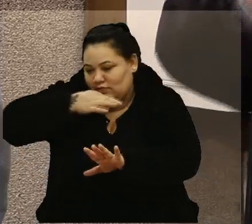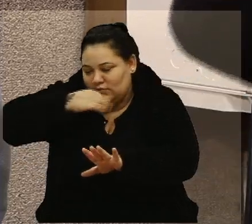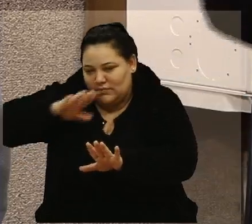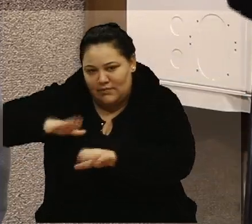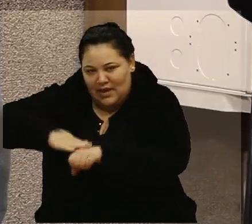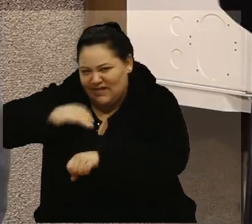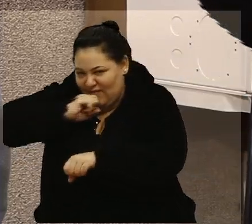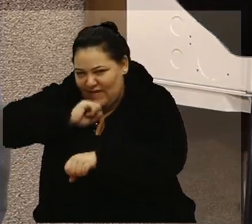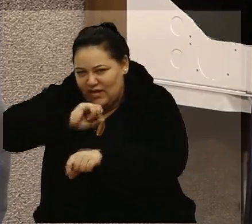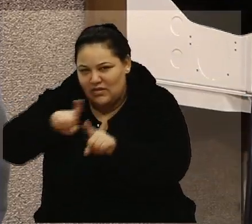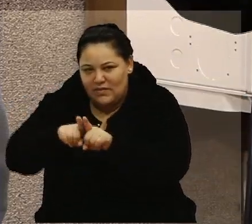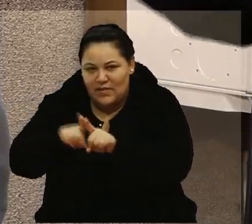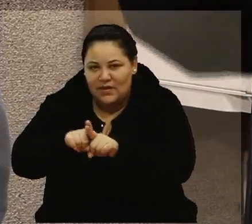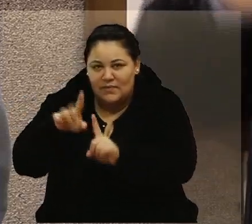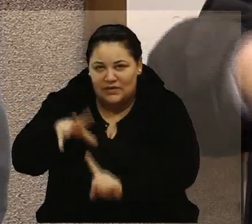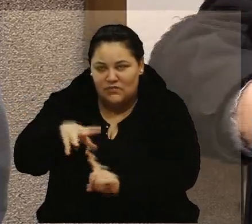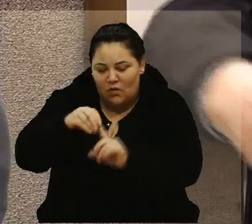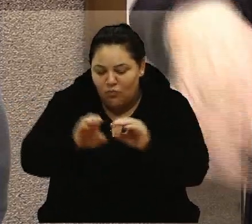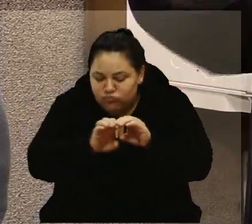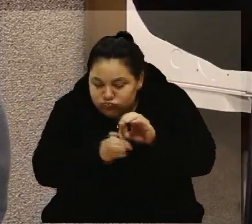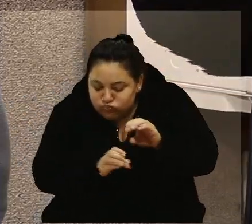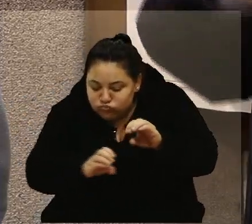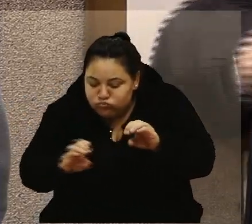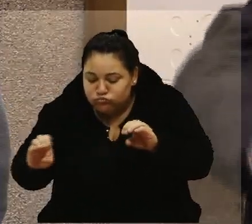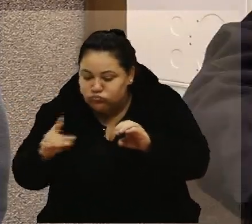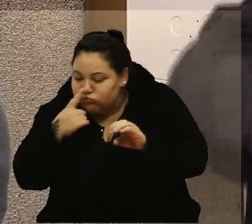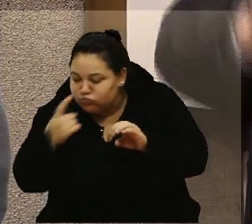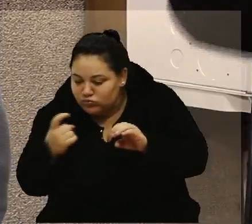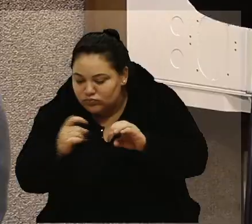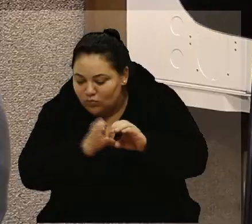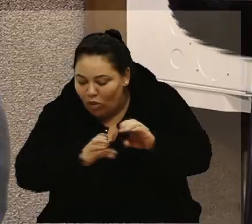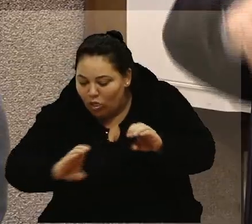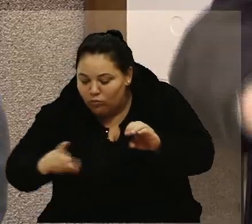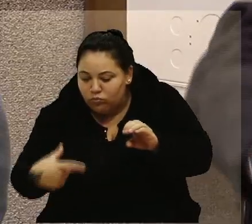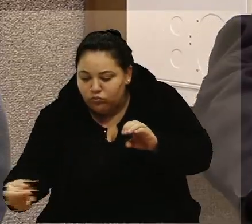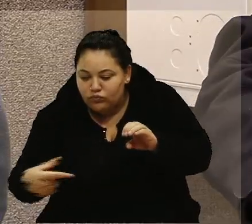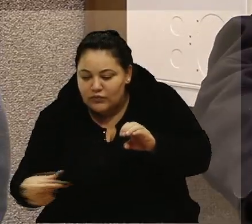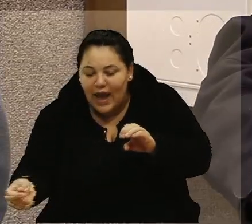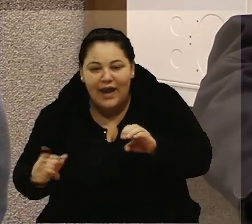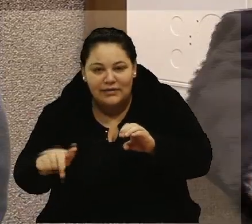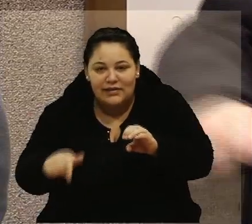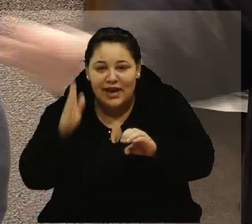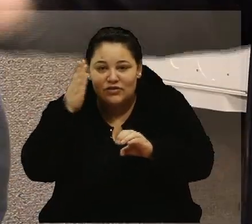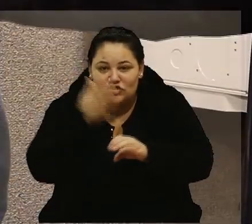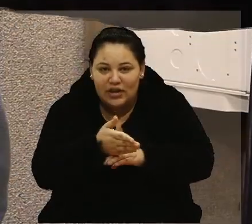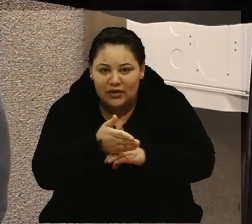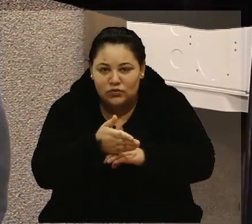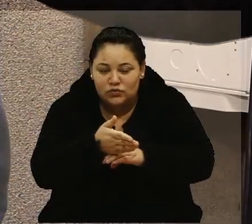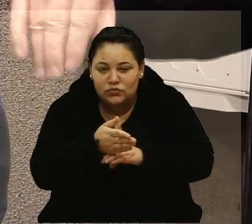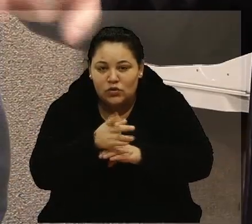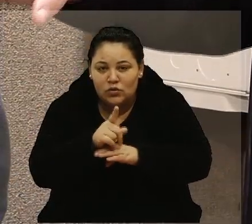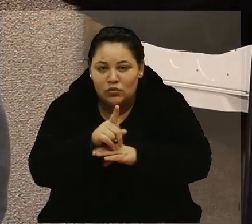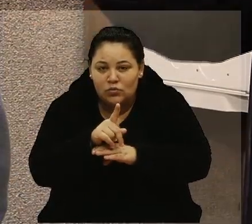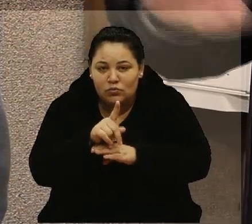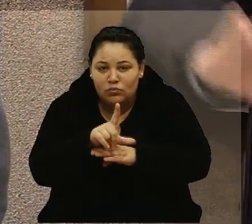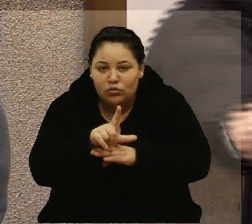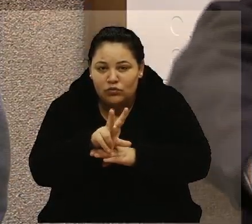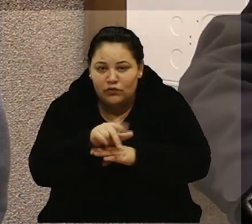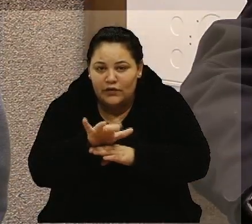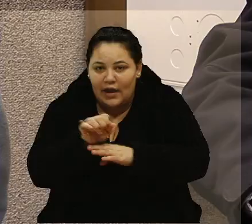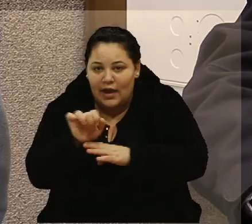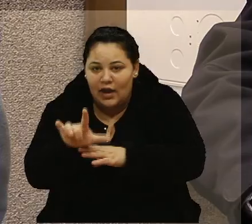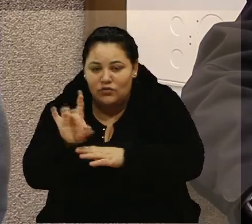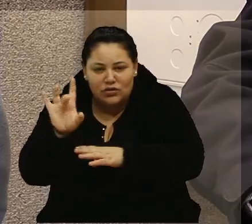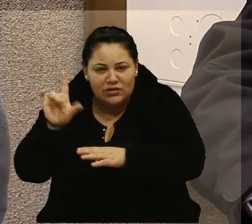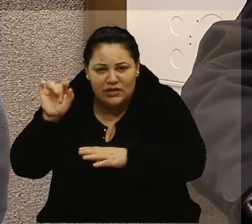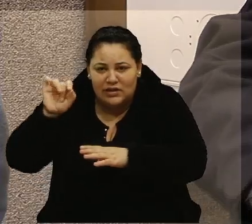lançamento, principalmente nas fossas que se esgotam, né, é lançado diretamente no pluvial. É só dar 10 dias de sol, vai numa boca